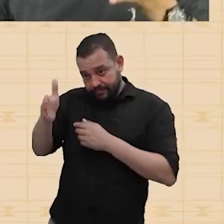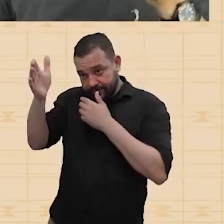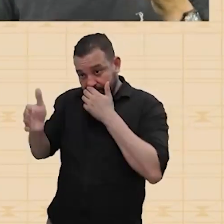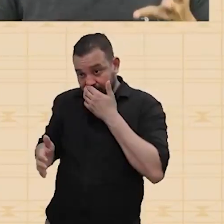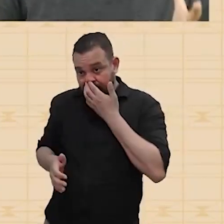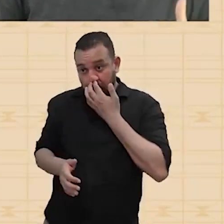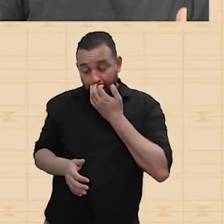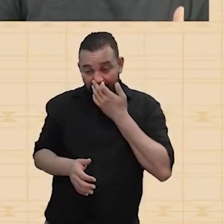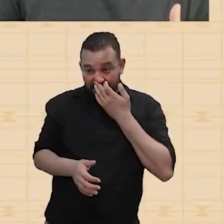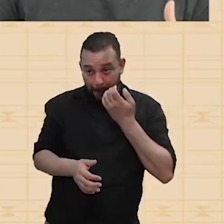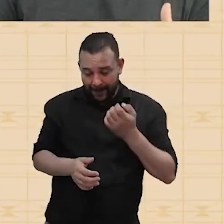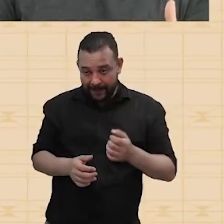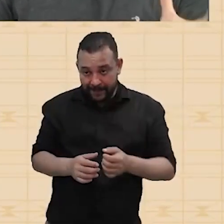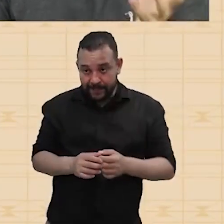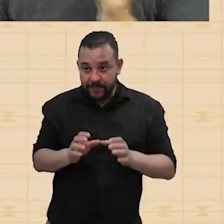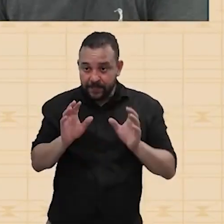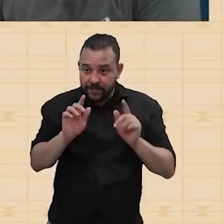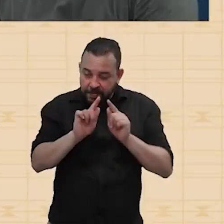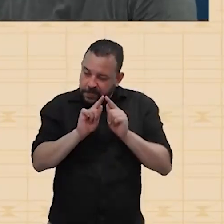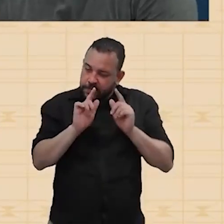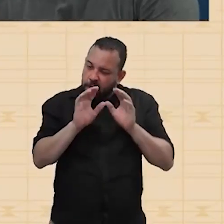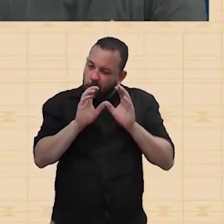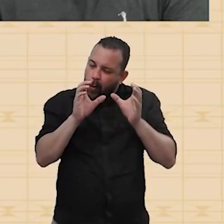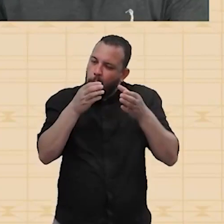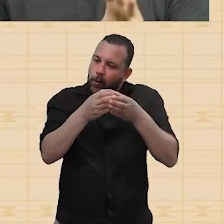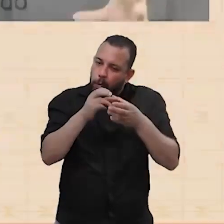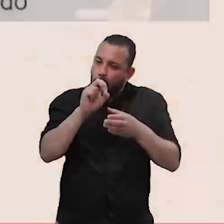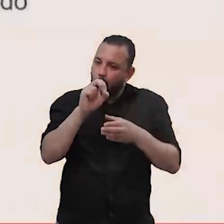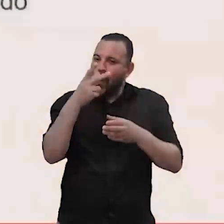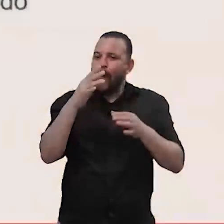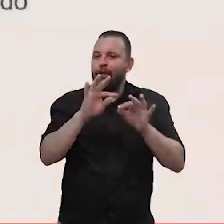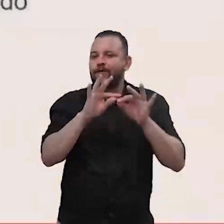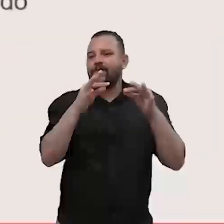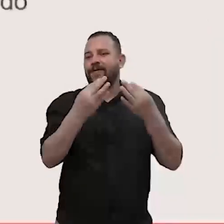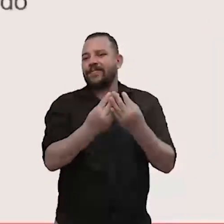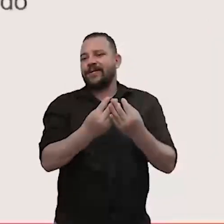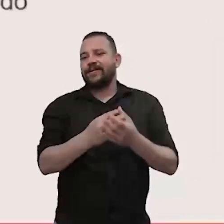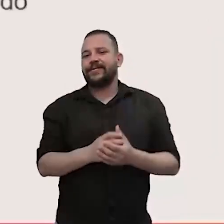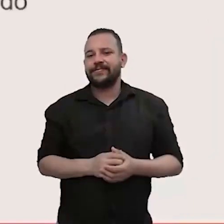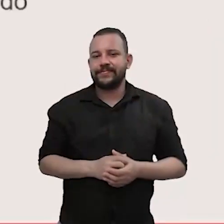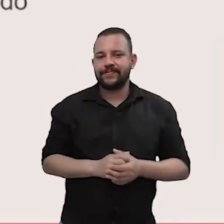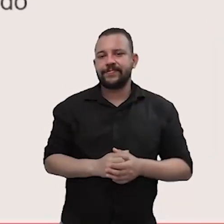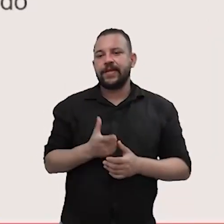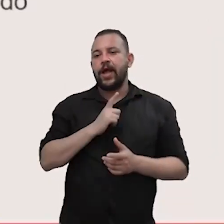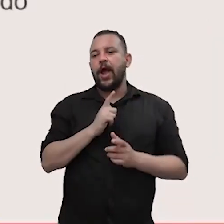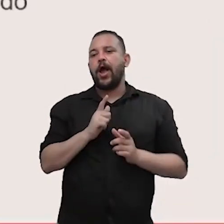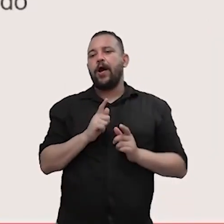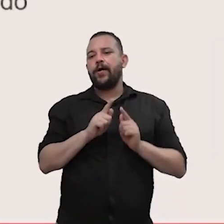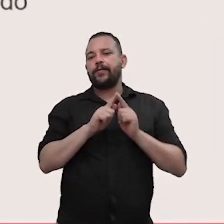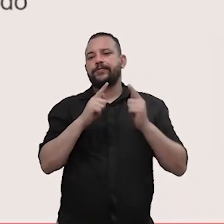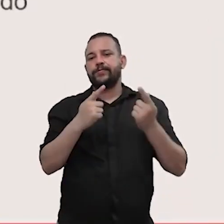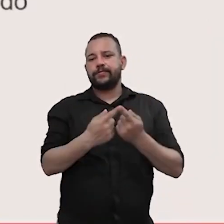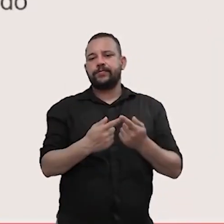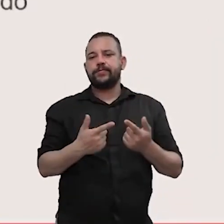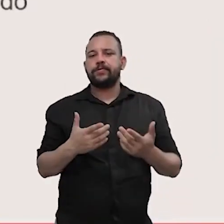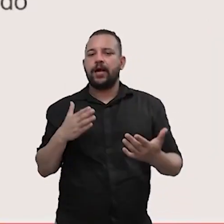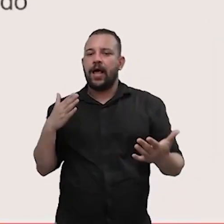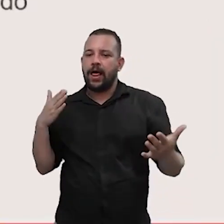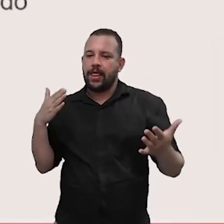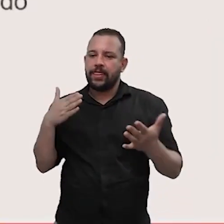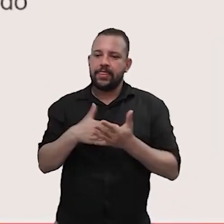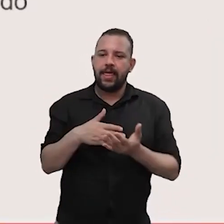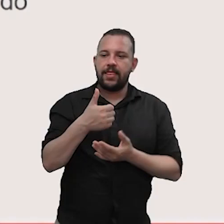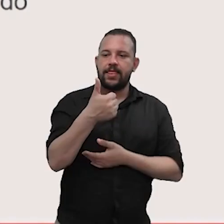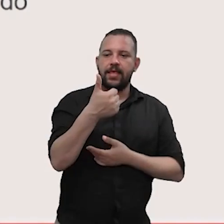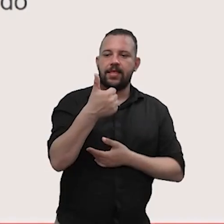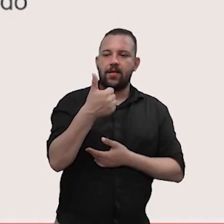vertical os grupos ou famílias. Grupos nós temos de 1 a